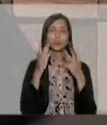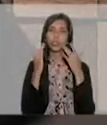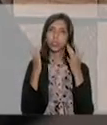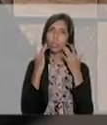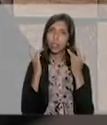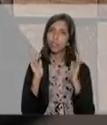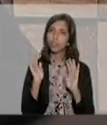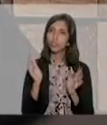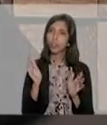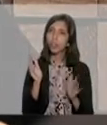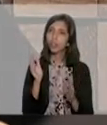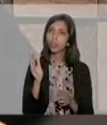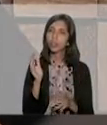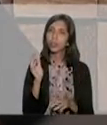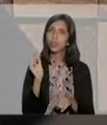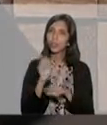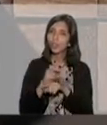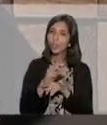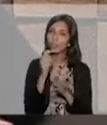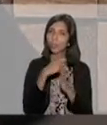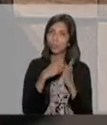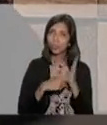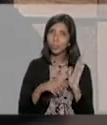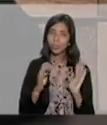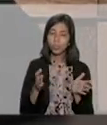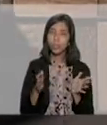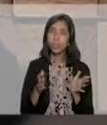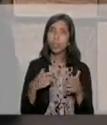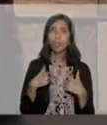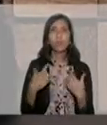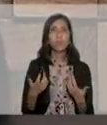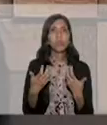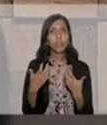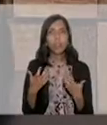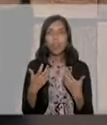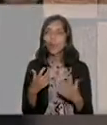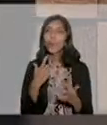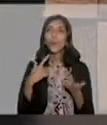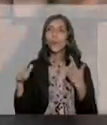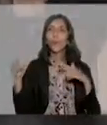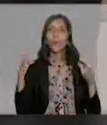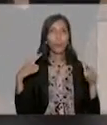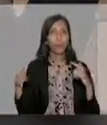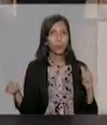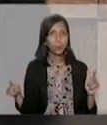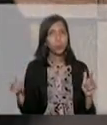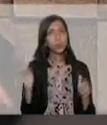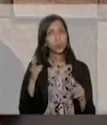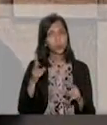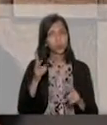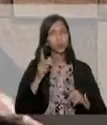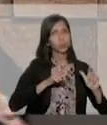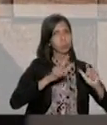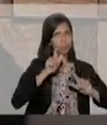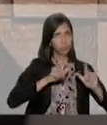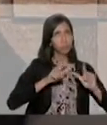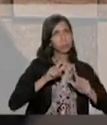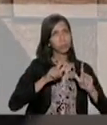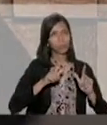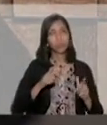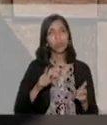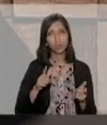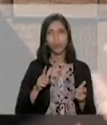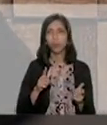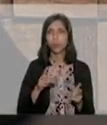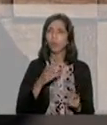de teatro. De teatro, e já estou entrando, já estou escrevendo. Então, que bom. Eu quero ir para outras também, para continuar a TV,